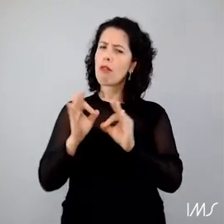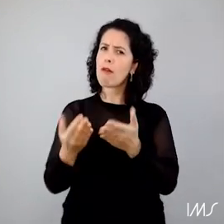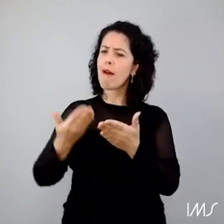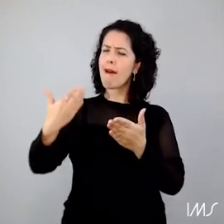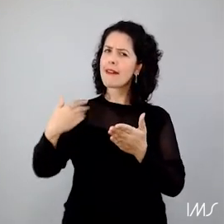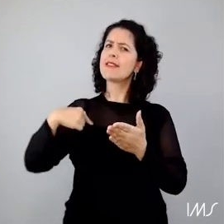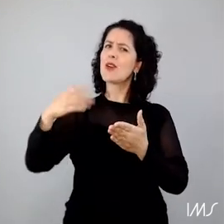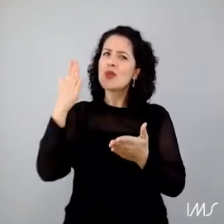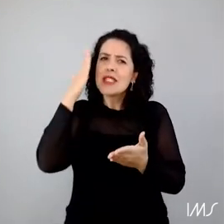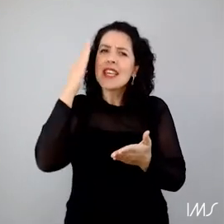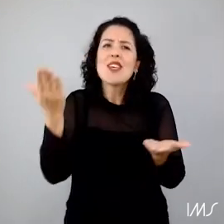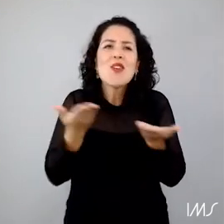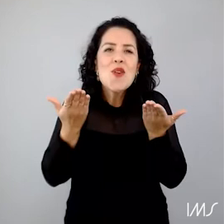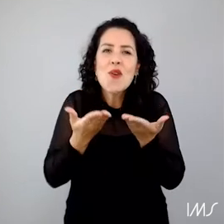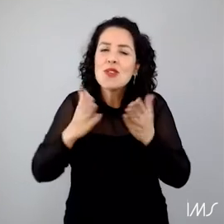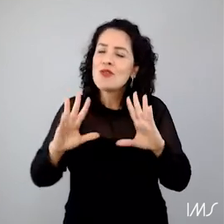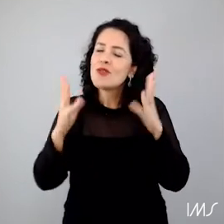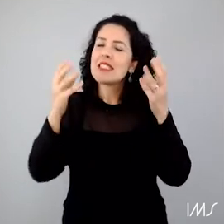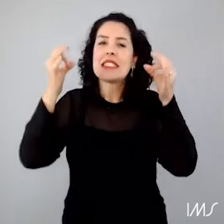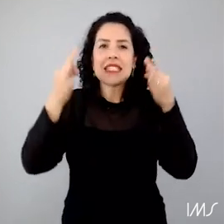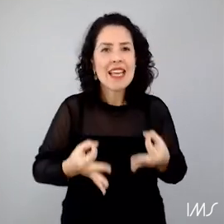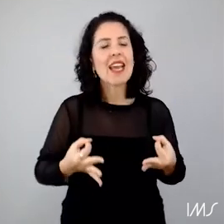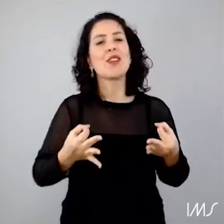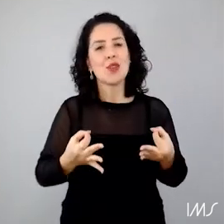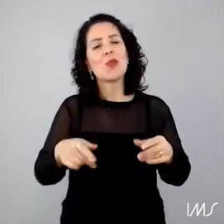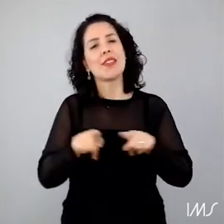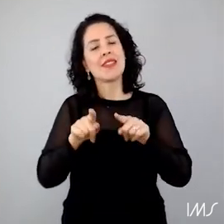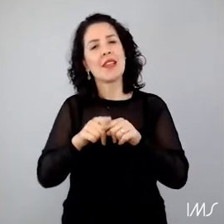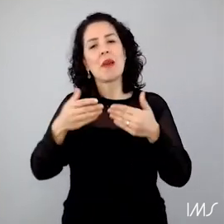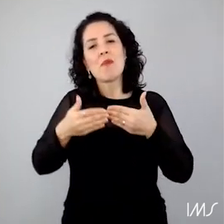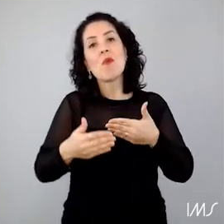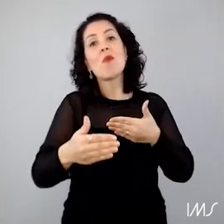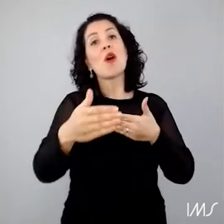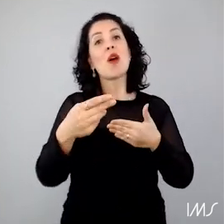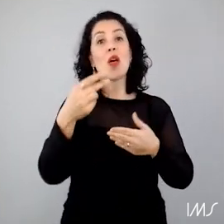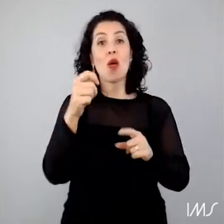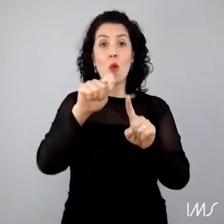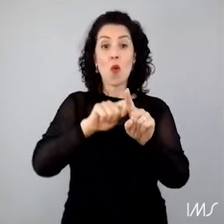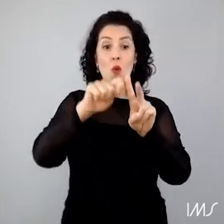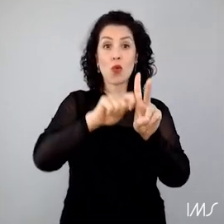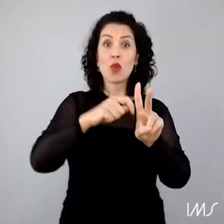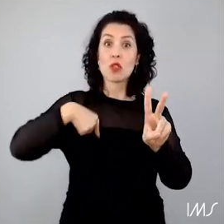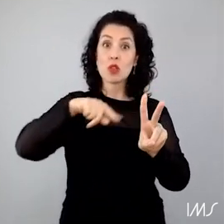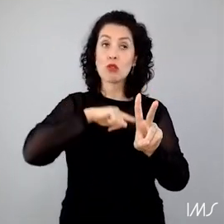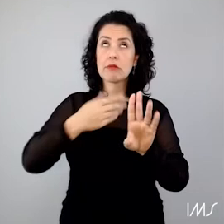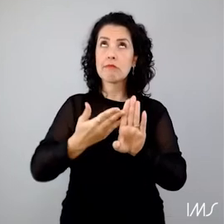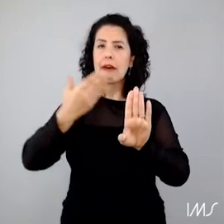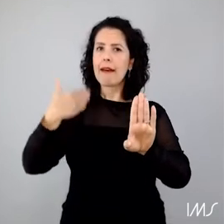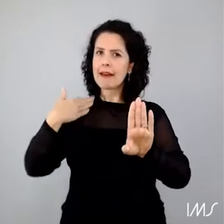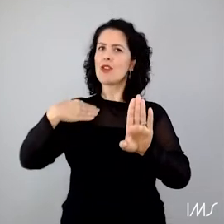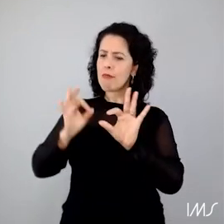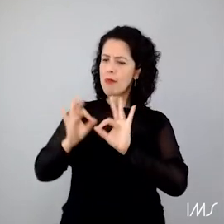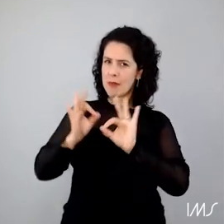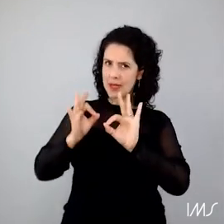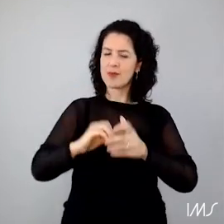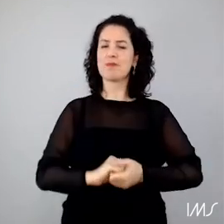tempo. E por isso tenho certeza que vai dar tudo muito bem ao longo desses 2 meses que antecederam